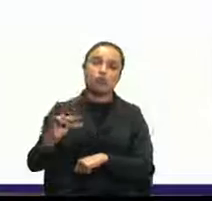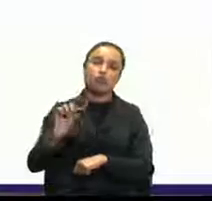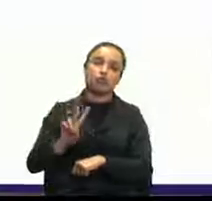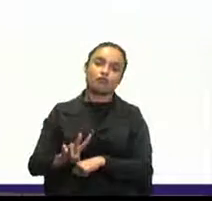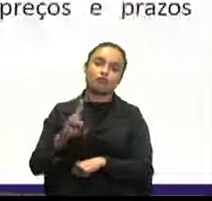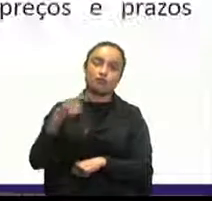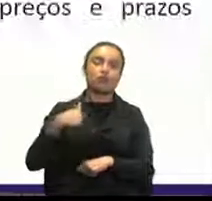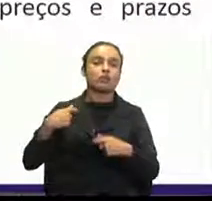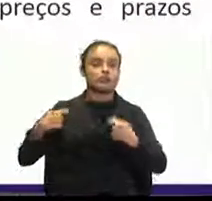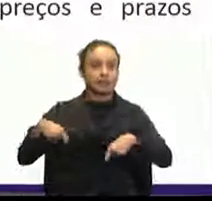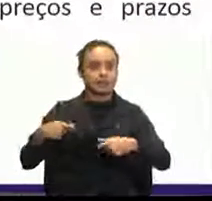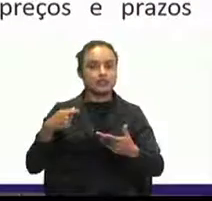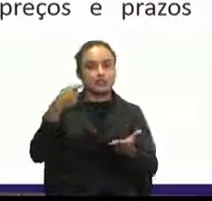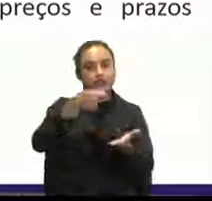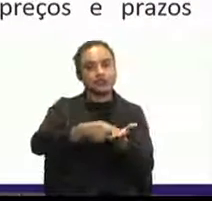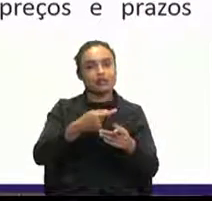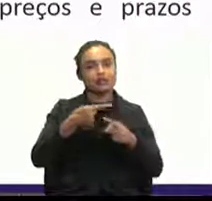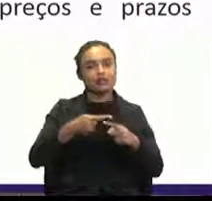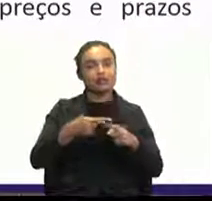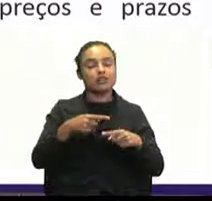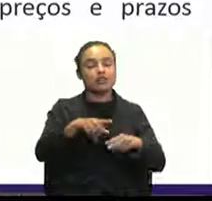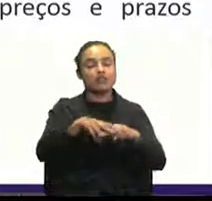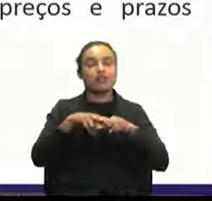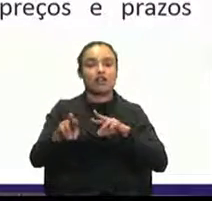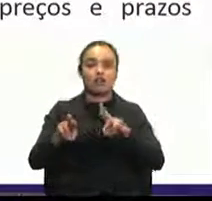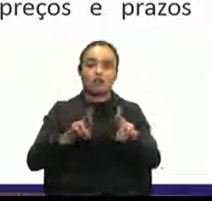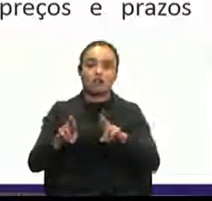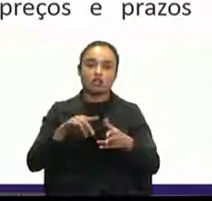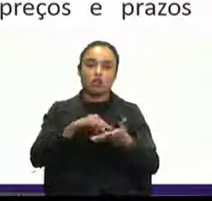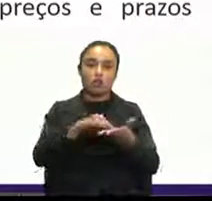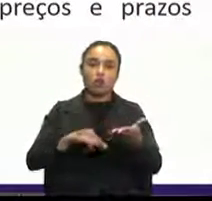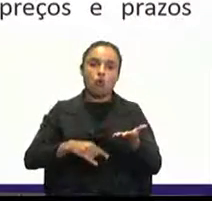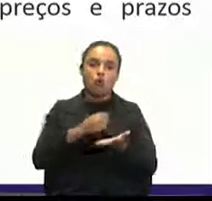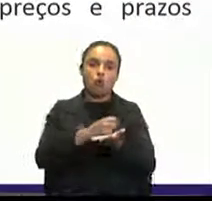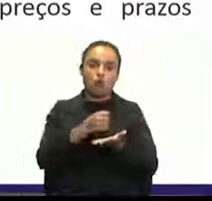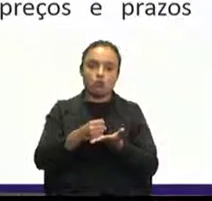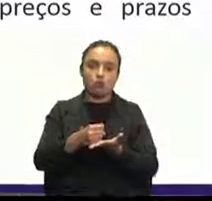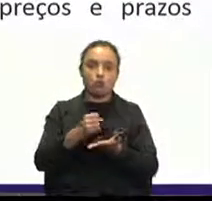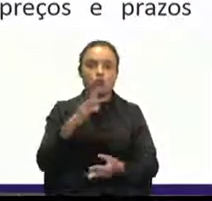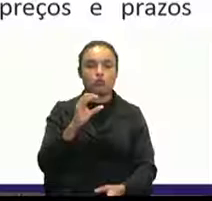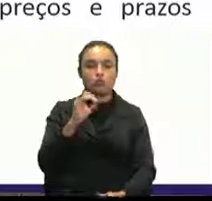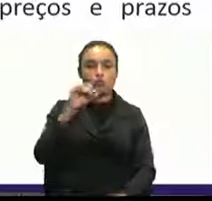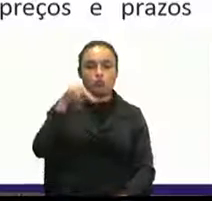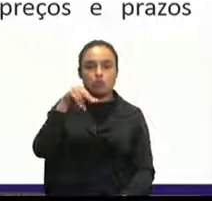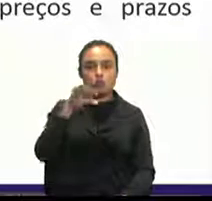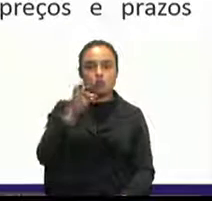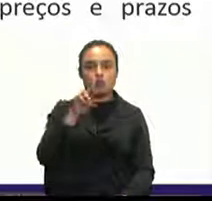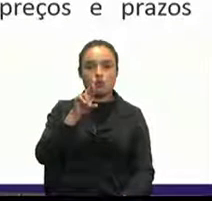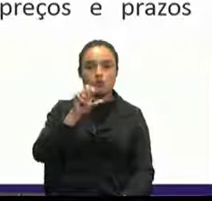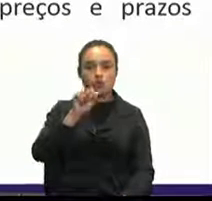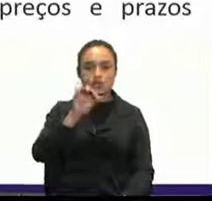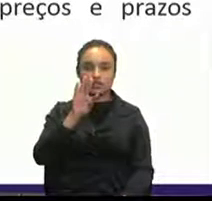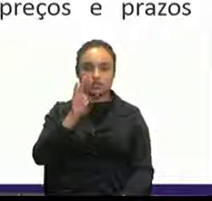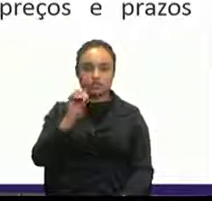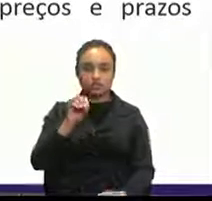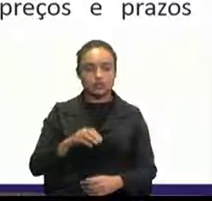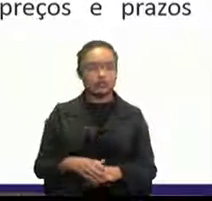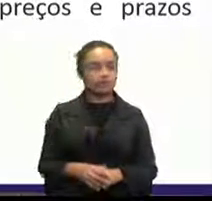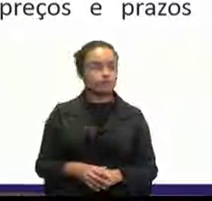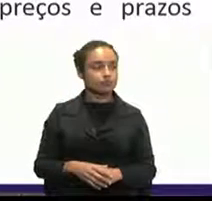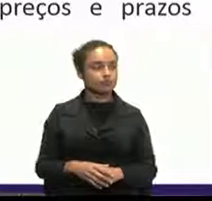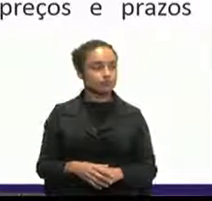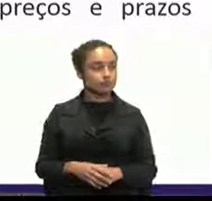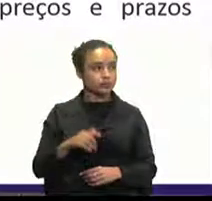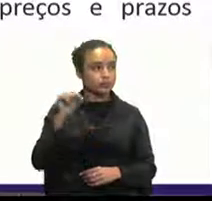tornar o quadro dando continuidade nós temos um mercado futuro da negociação futura compradores acórdão compra e venda de acções a um determinado